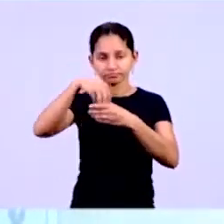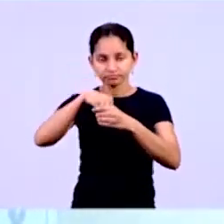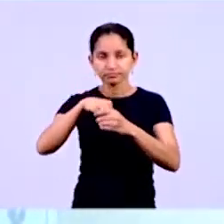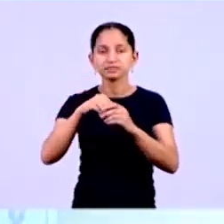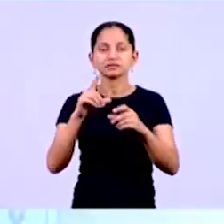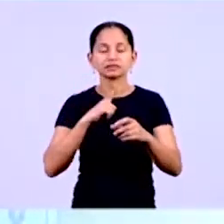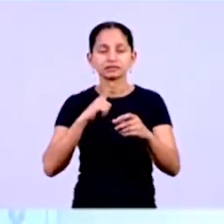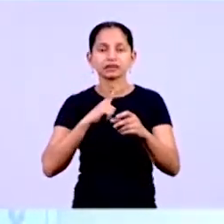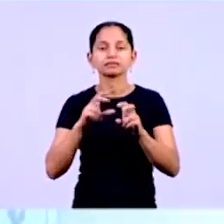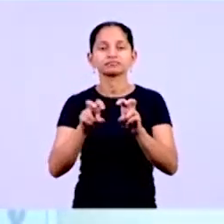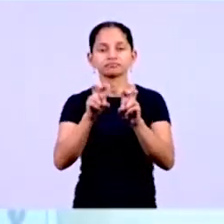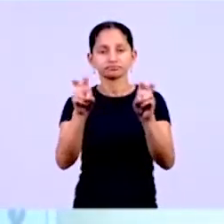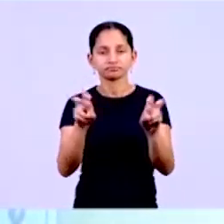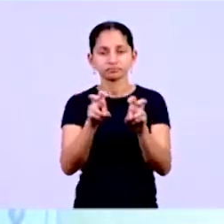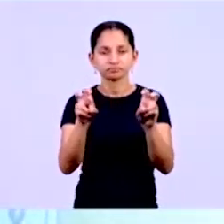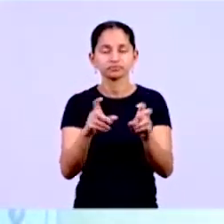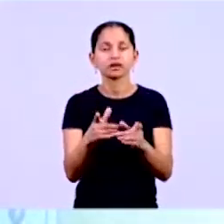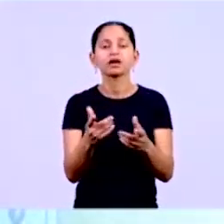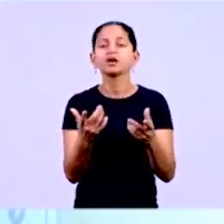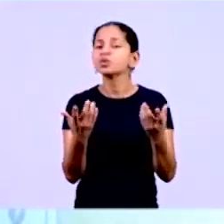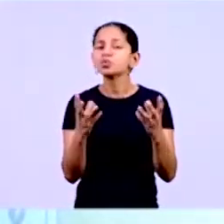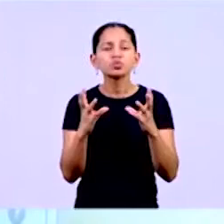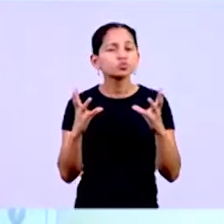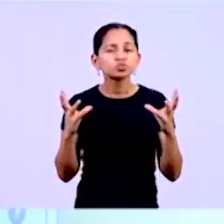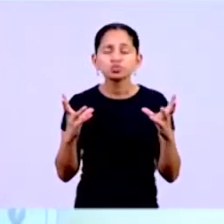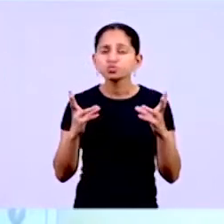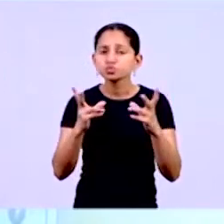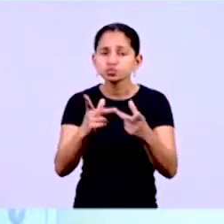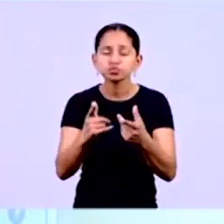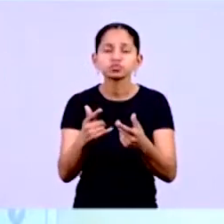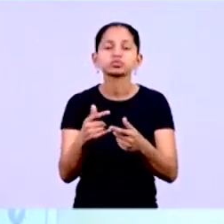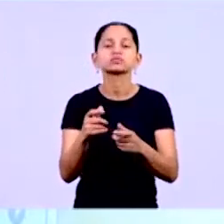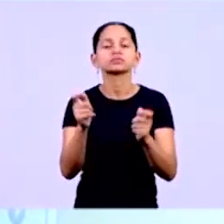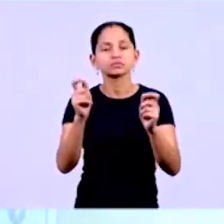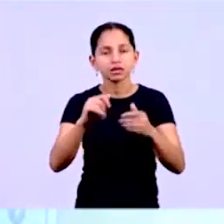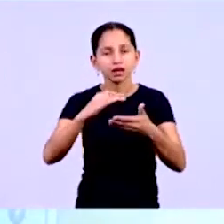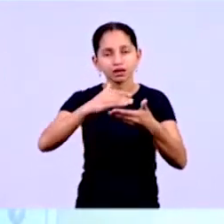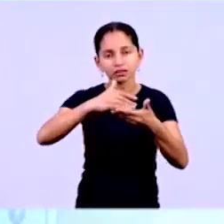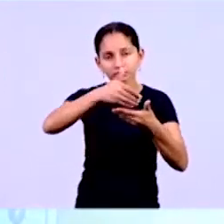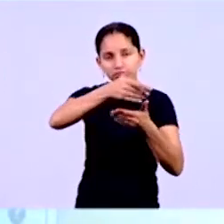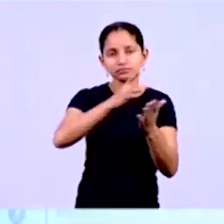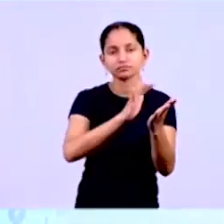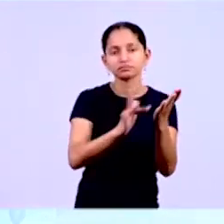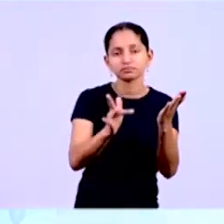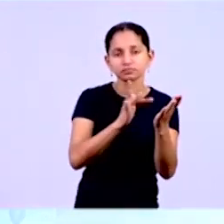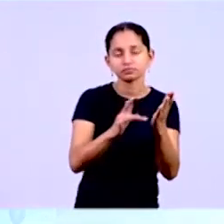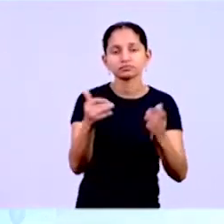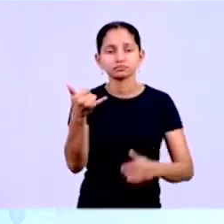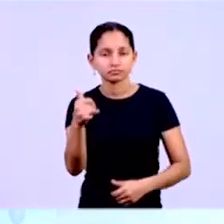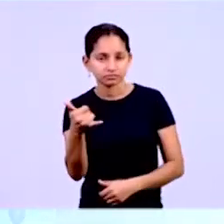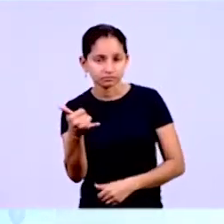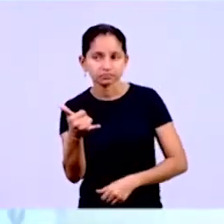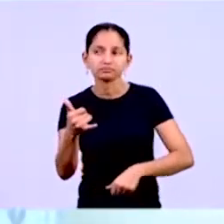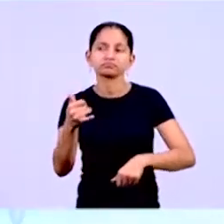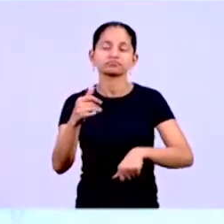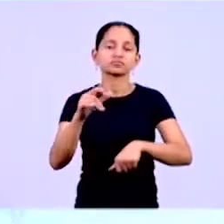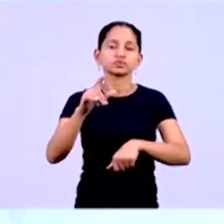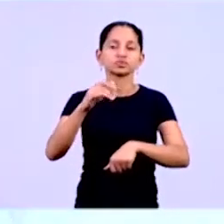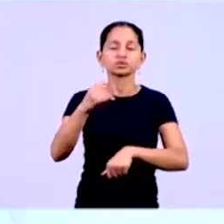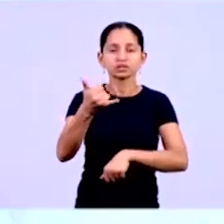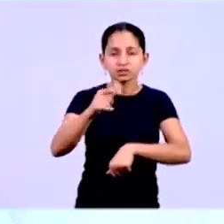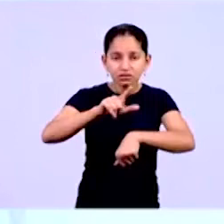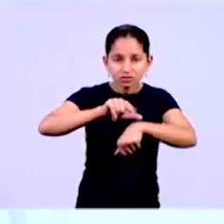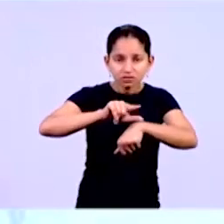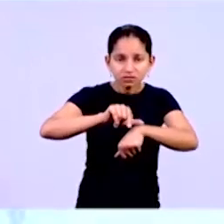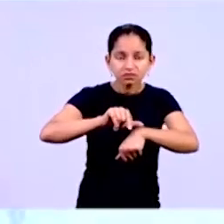os computadores, quanto os notebooks, quanto os tablets, quanto os smartphones, quanto os celulares,